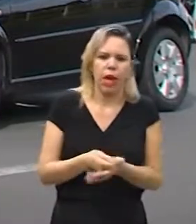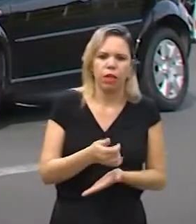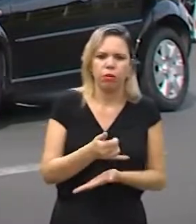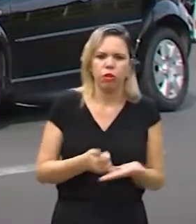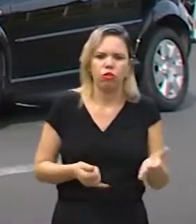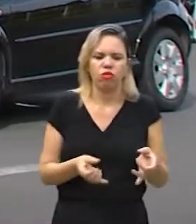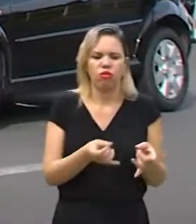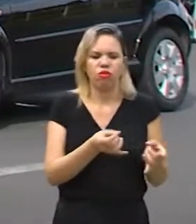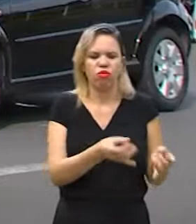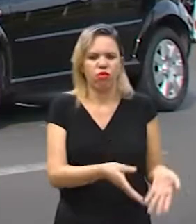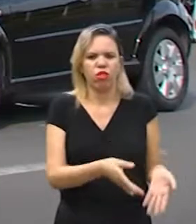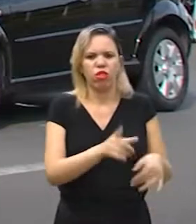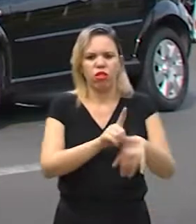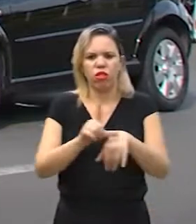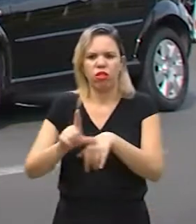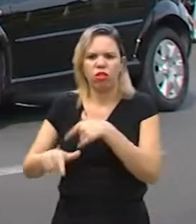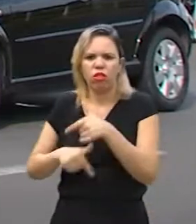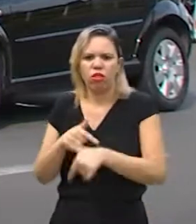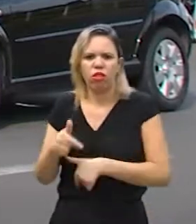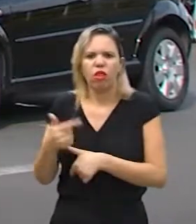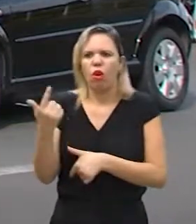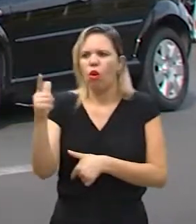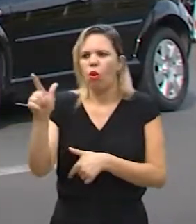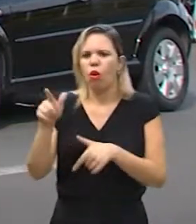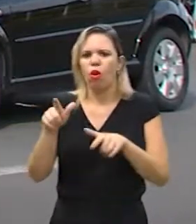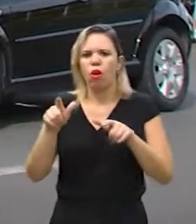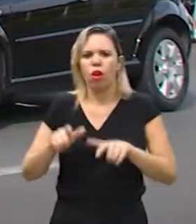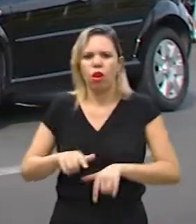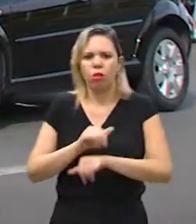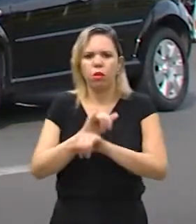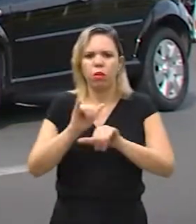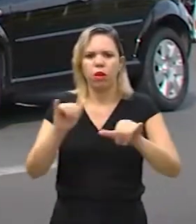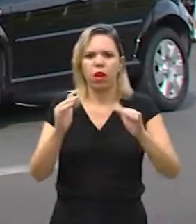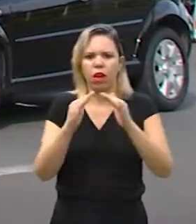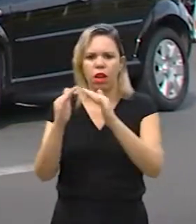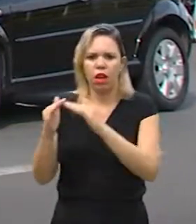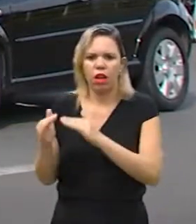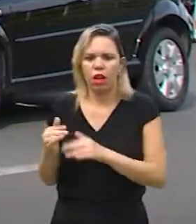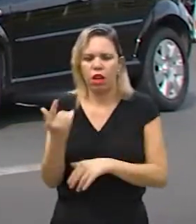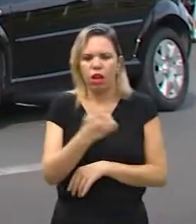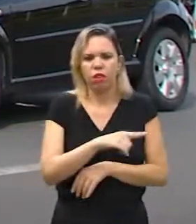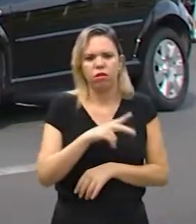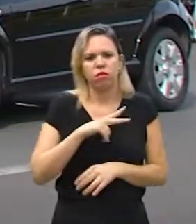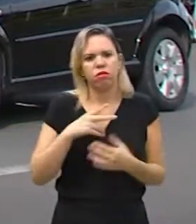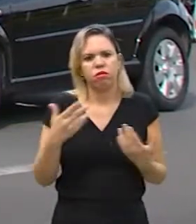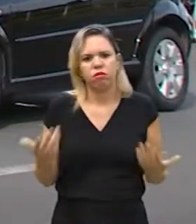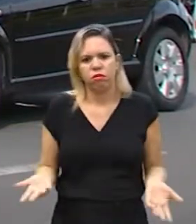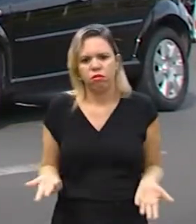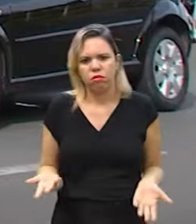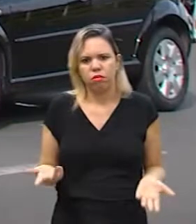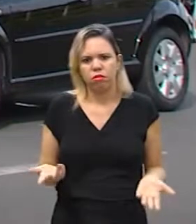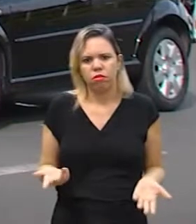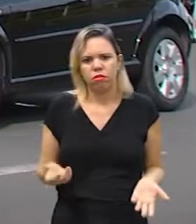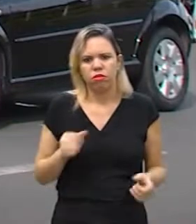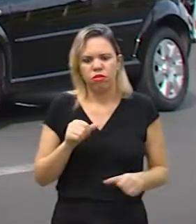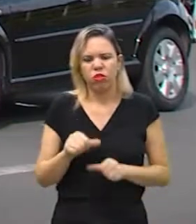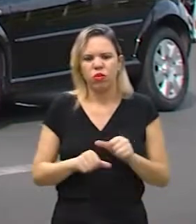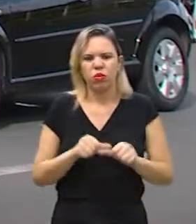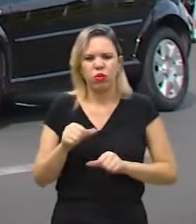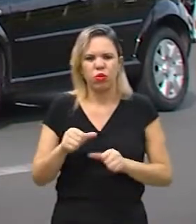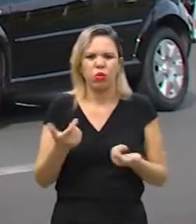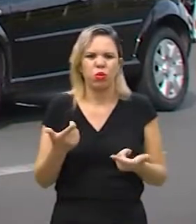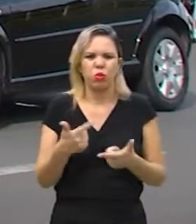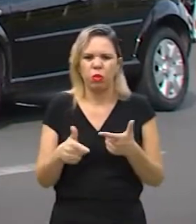sabe pagadores de impostos vão sair das lojas e vão trabalhar em anúncio bom trabalhar nas suas casas vão trabalhar particularmente